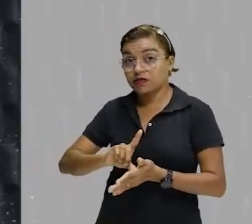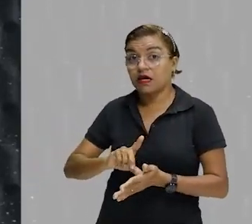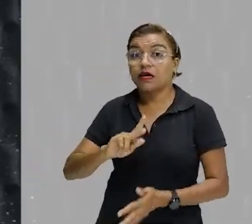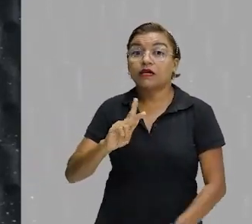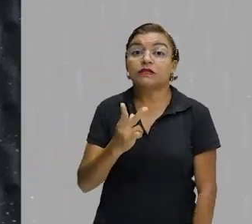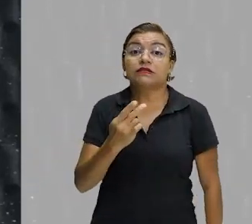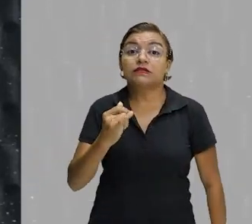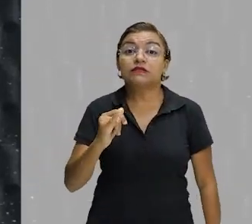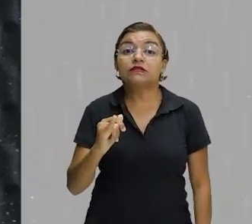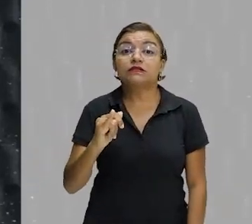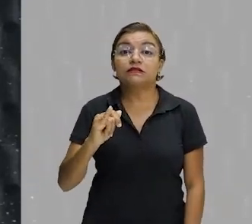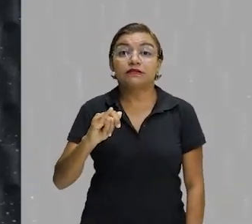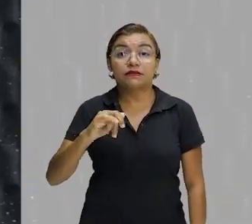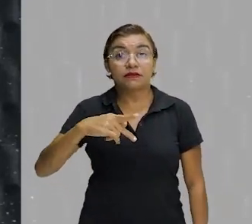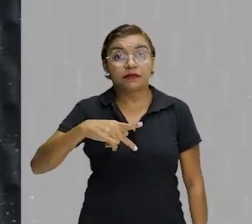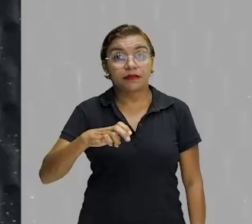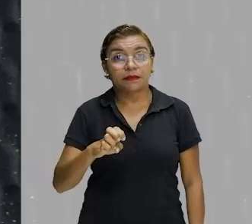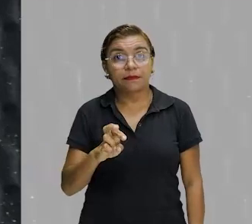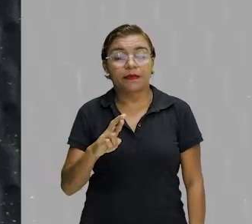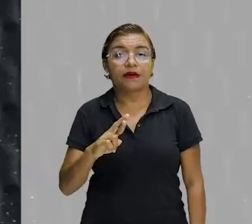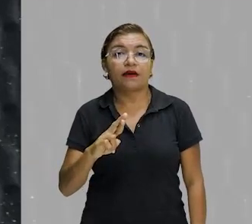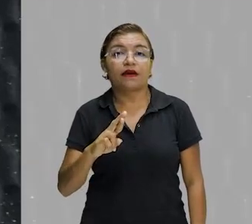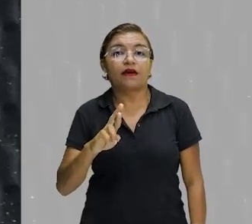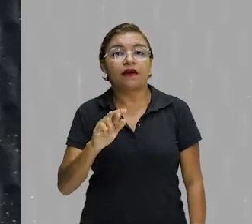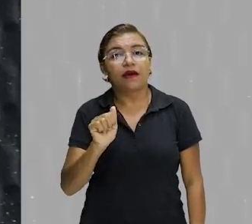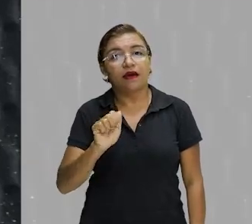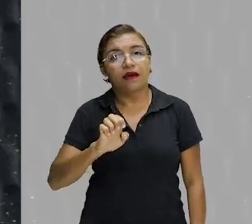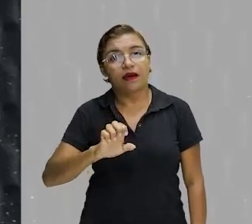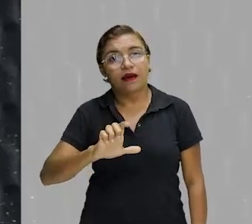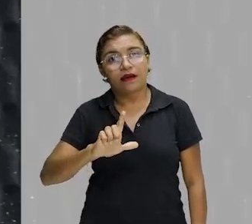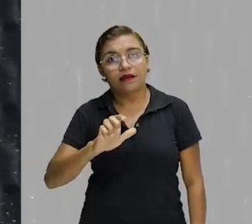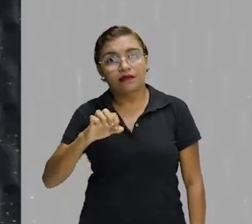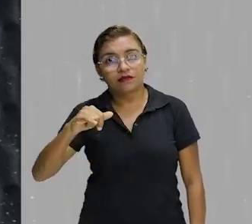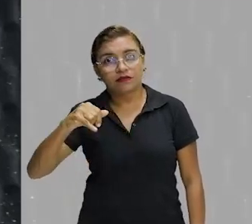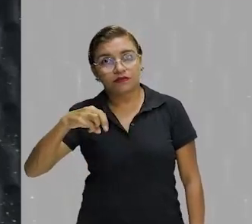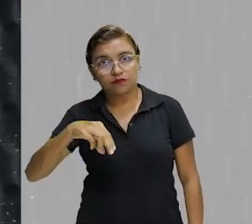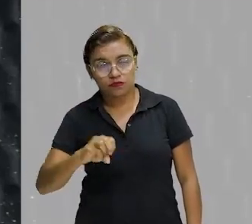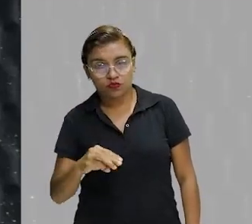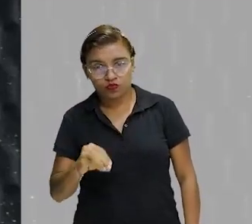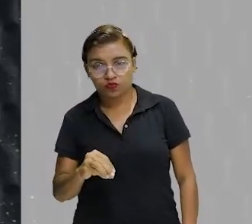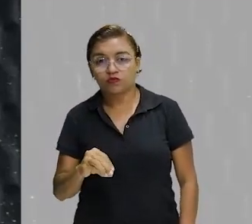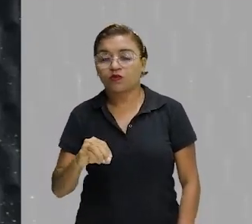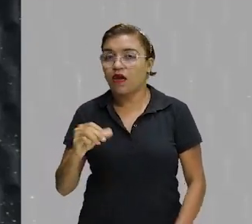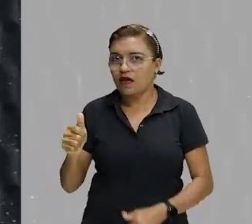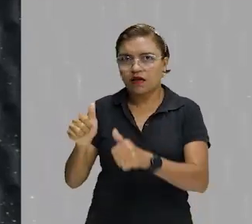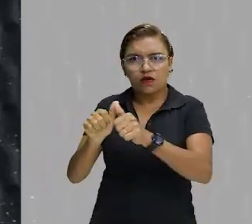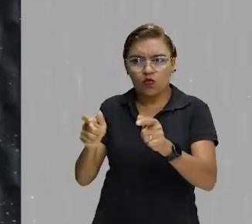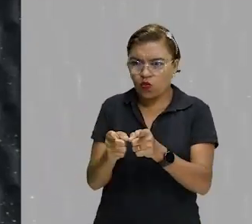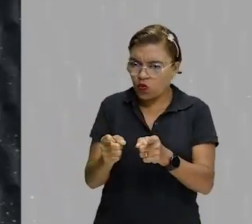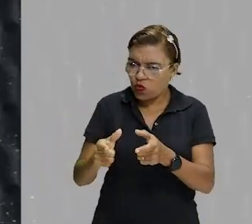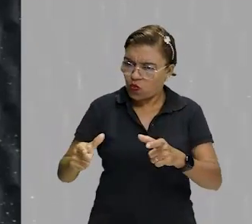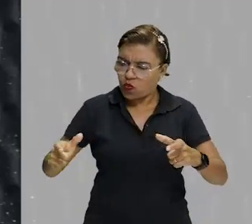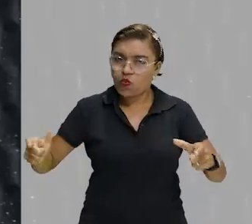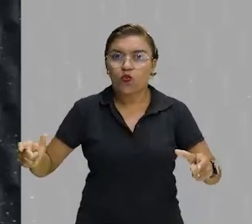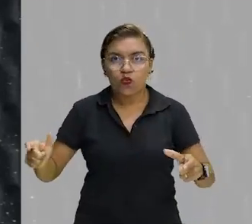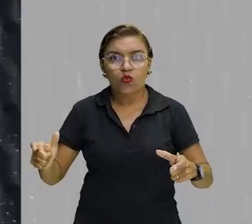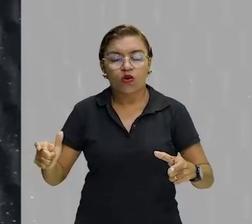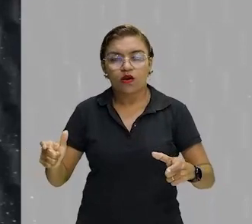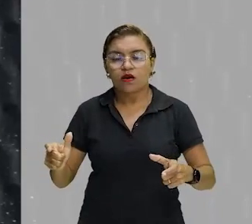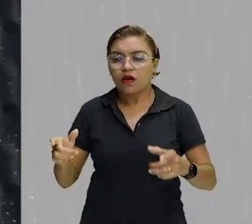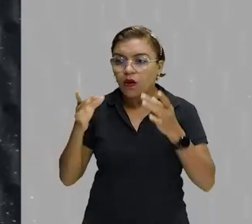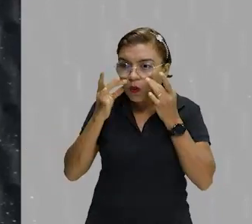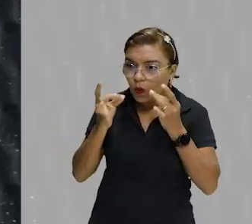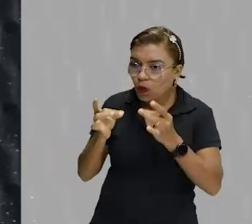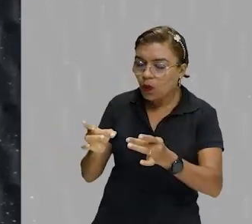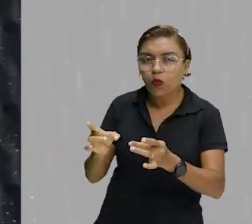hiperrealismo. Uma observadora no museu e a estátua gigante. Dimensionada grande, para chamar a atenção.